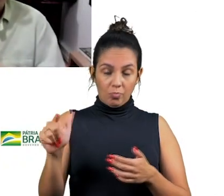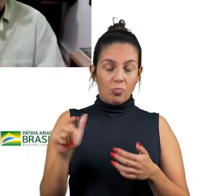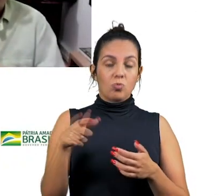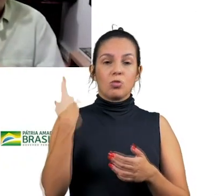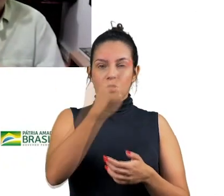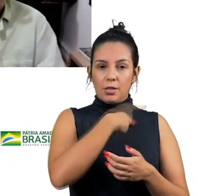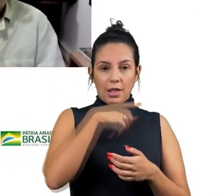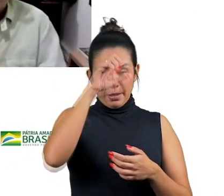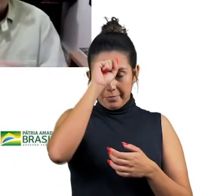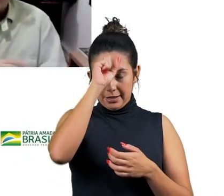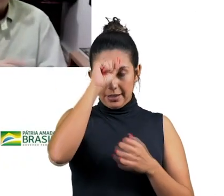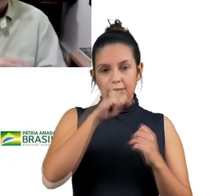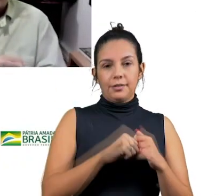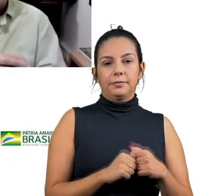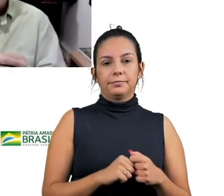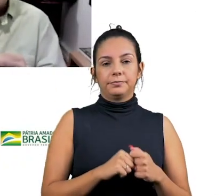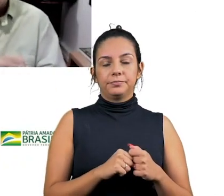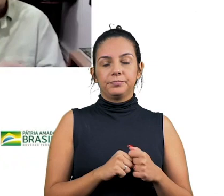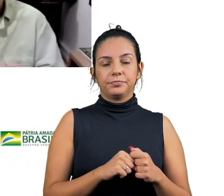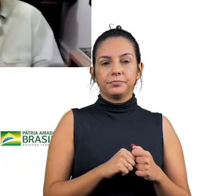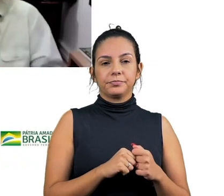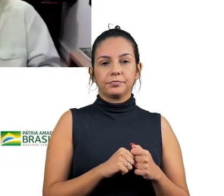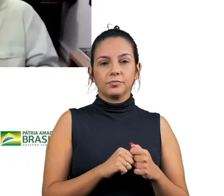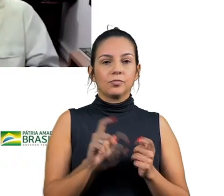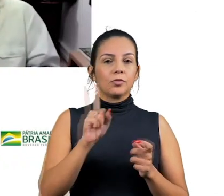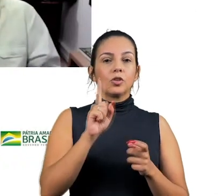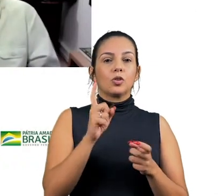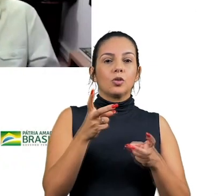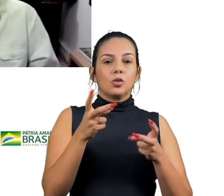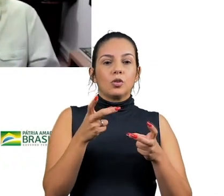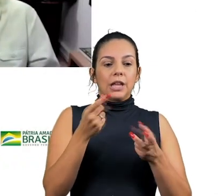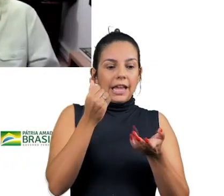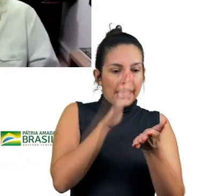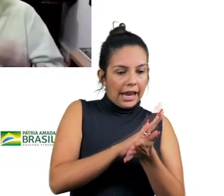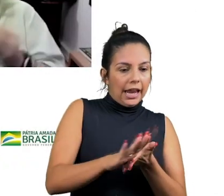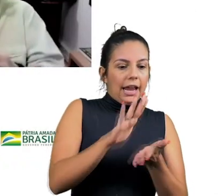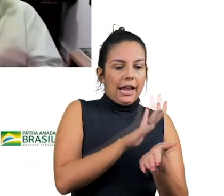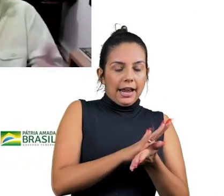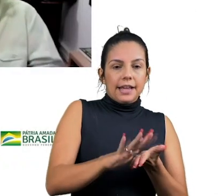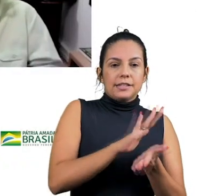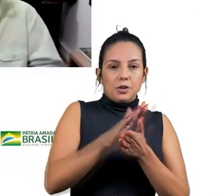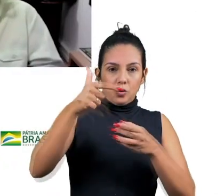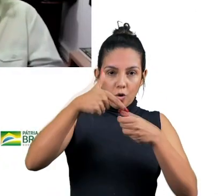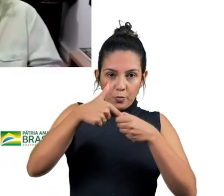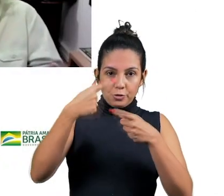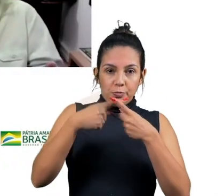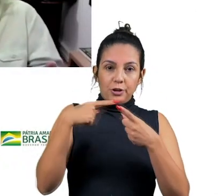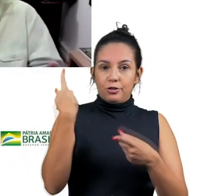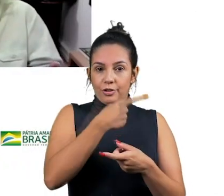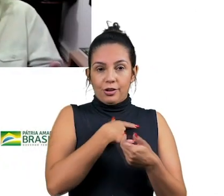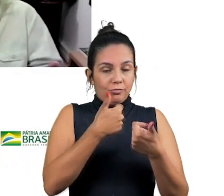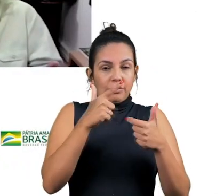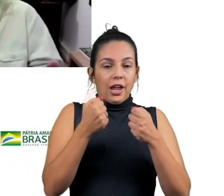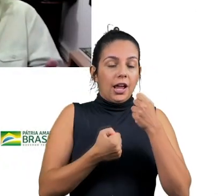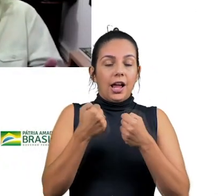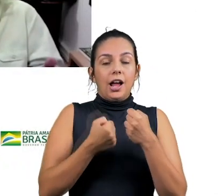nós estamos aprendendo a não consumir tanto combustível fóssil porque nós estamos sem carro.